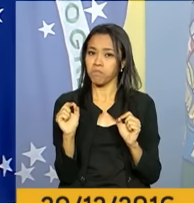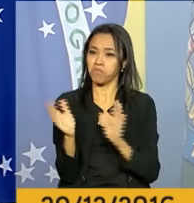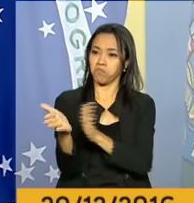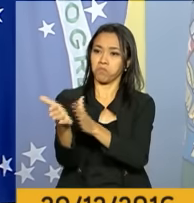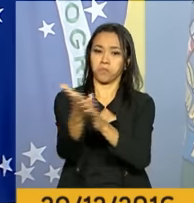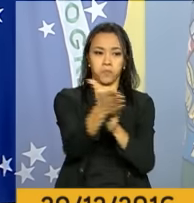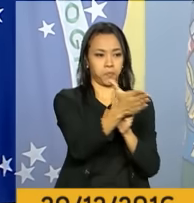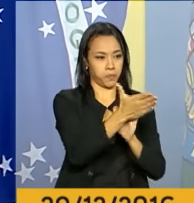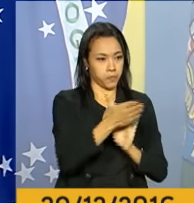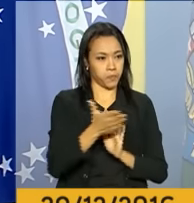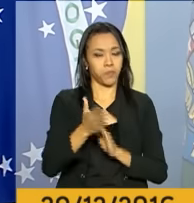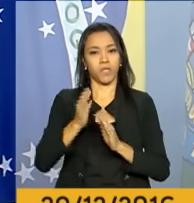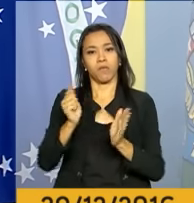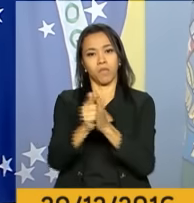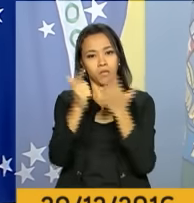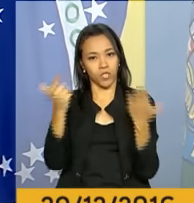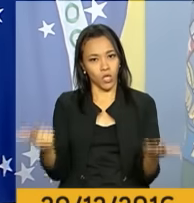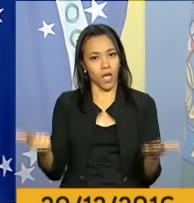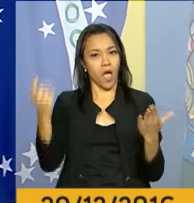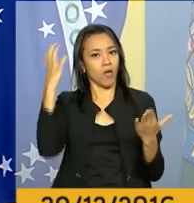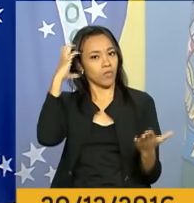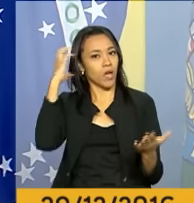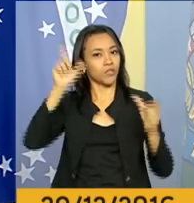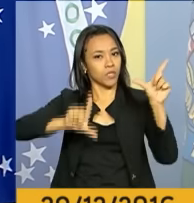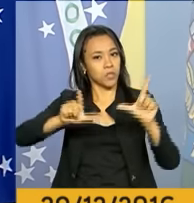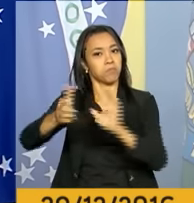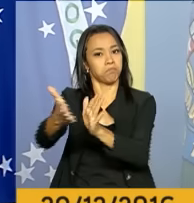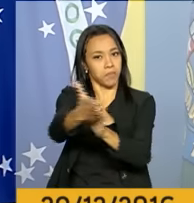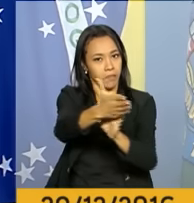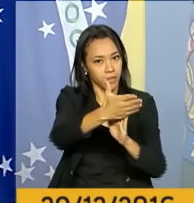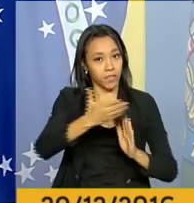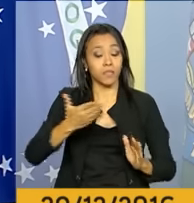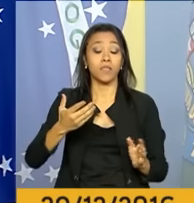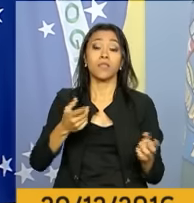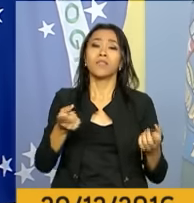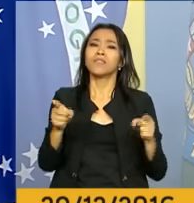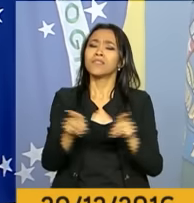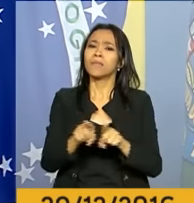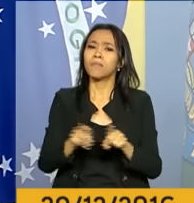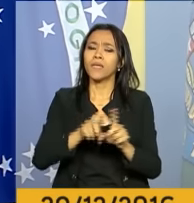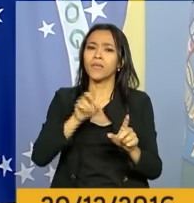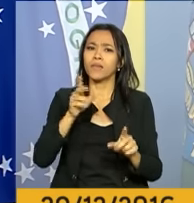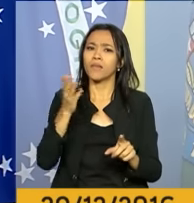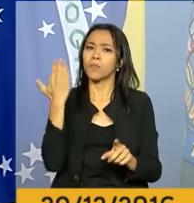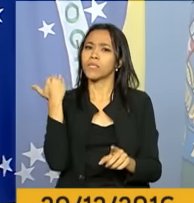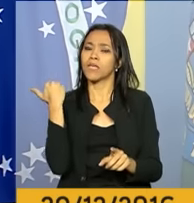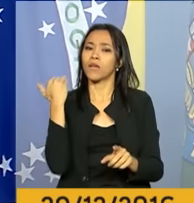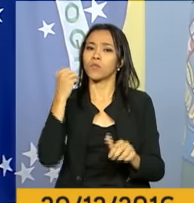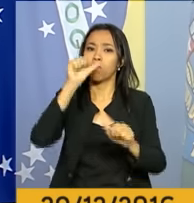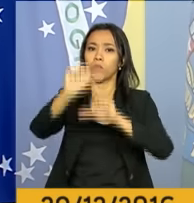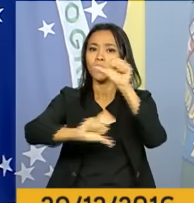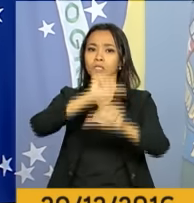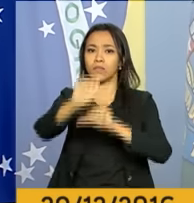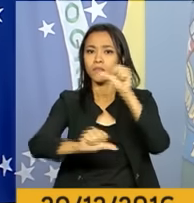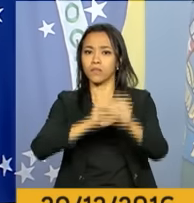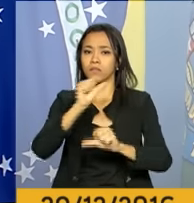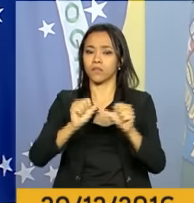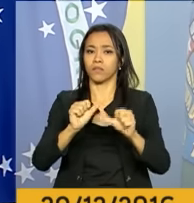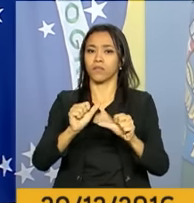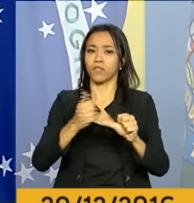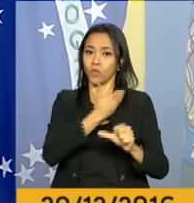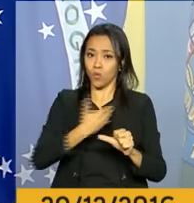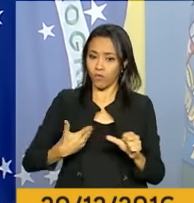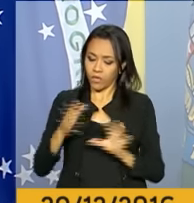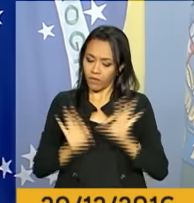Imprensa Livre mas fiz um relato de que reformas eh que o governo havia planejado eh para imaginá-los